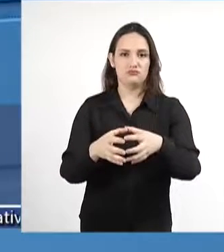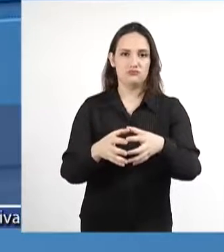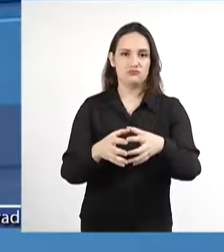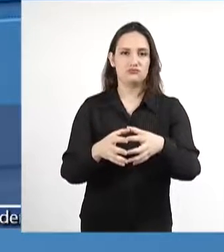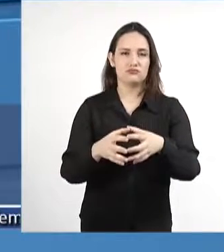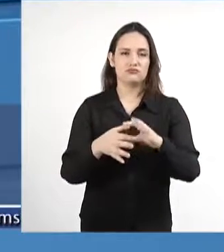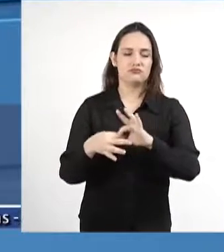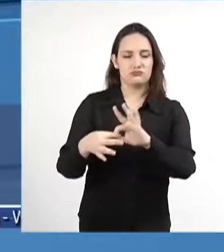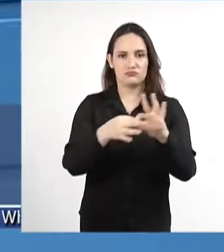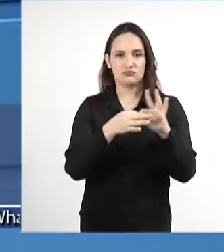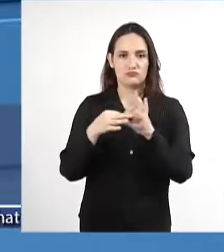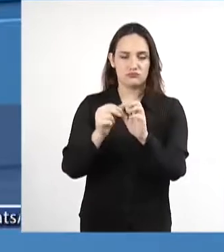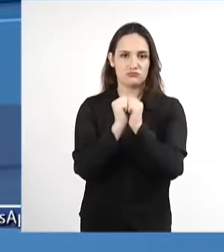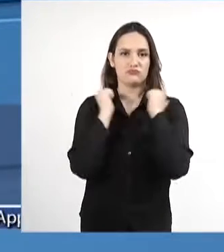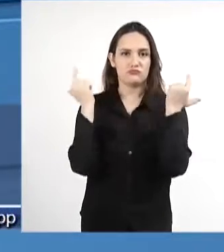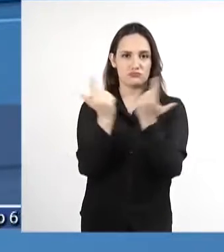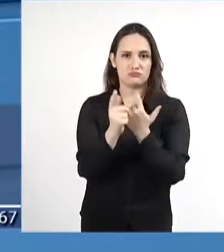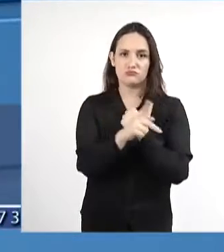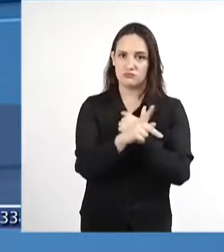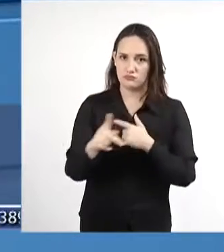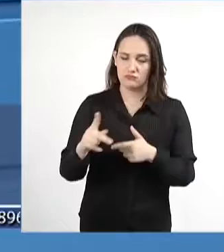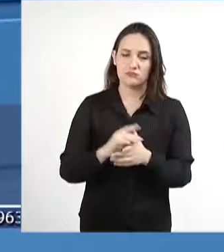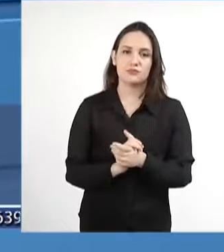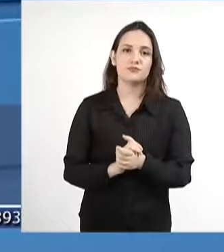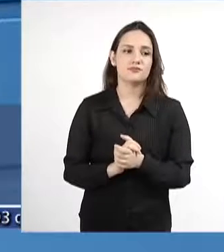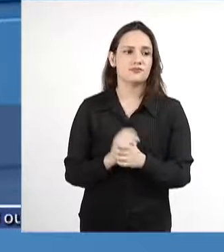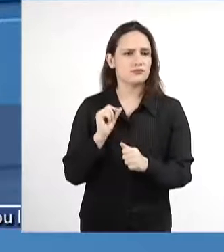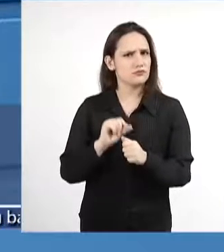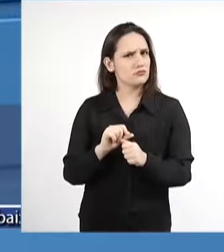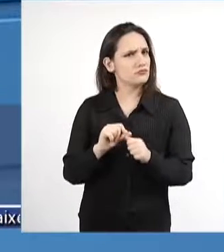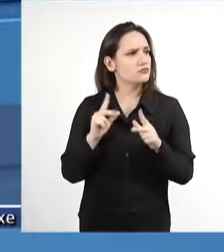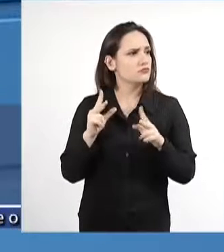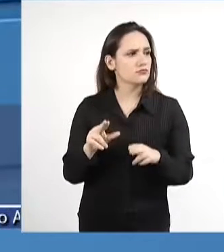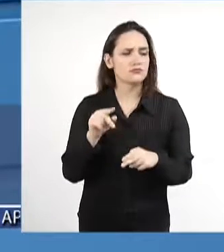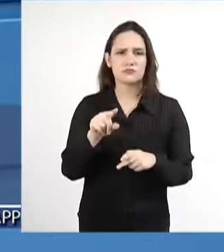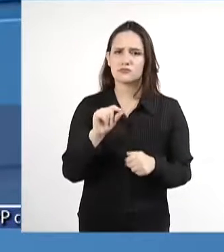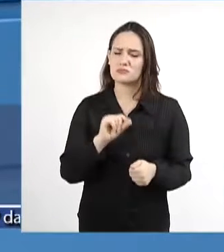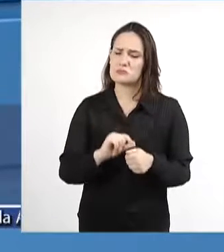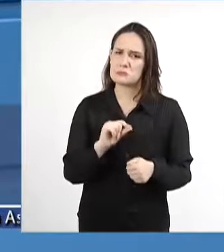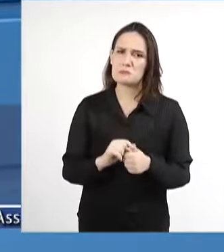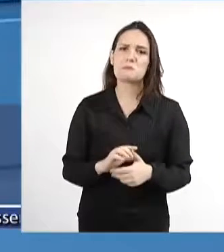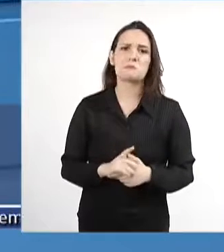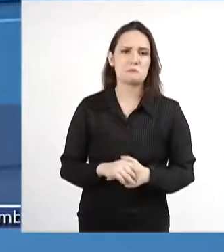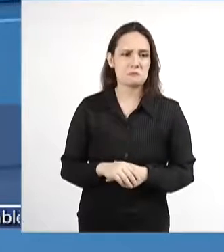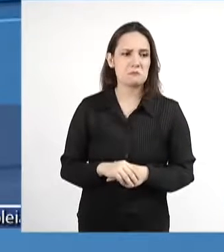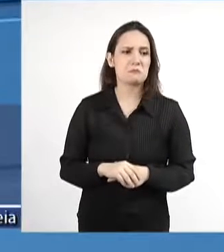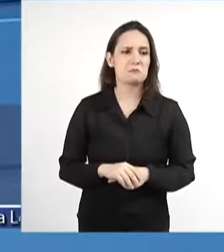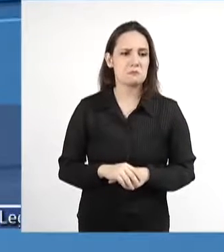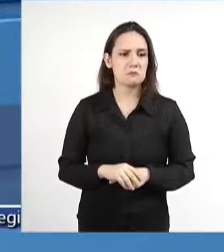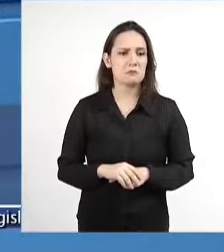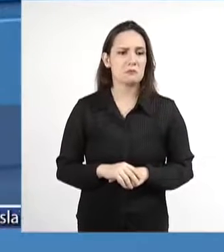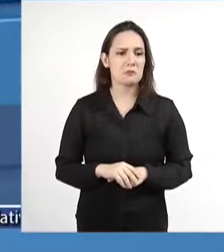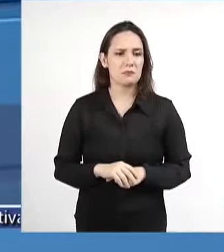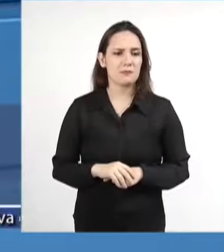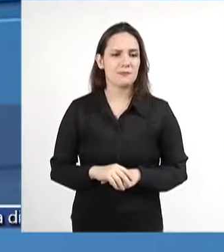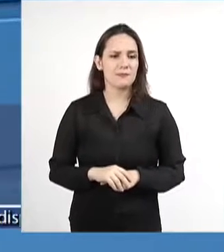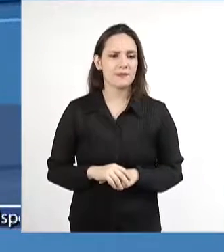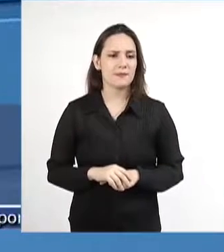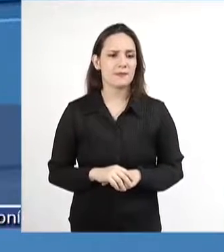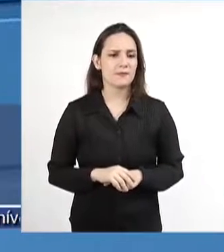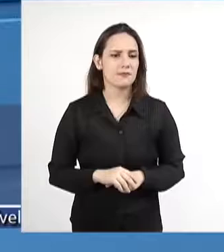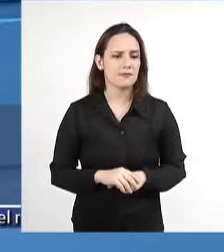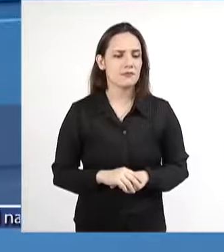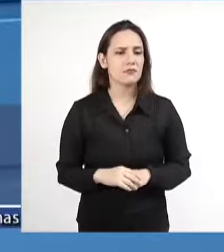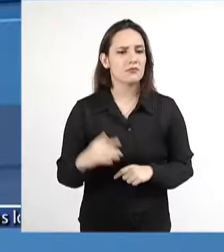Brasil em fazer isso que Vossa Excelência acabou de relatar, de trazer